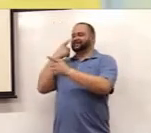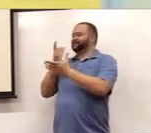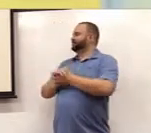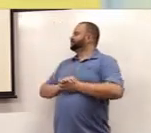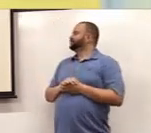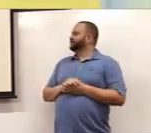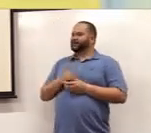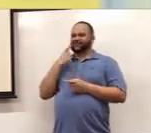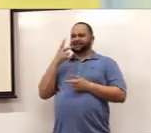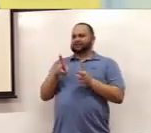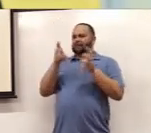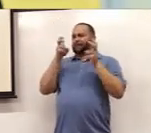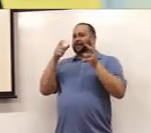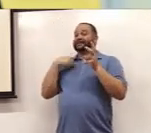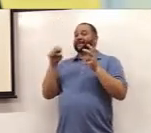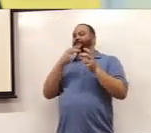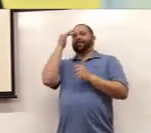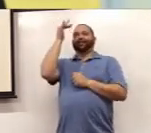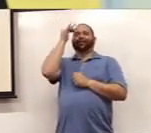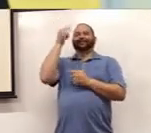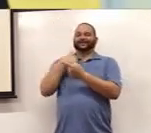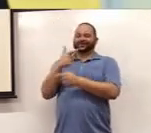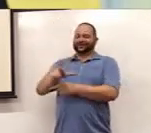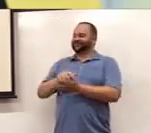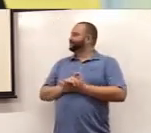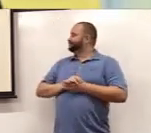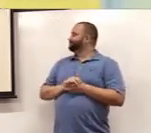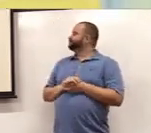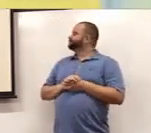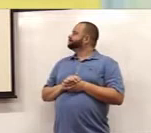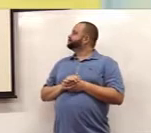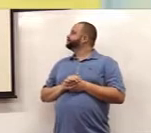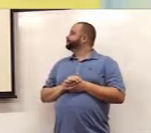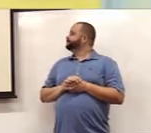aconteceu. Vamos ver se a gente ouve isso ou se eu estou viajando.